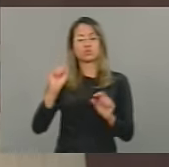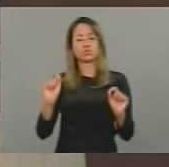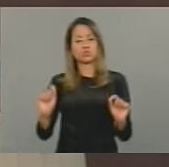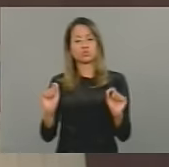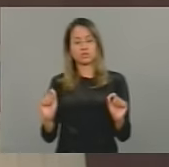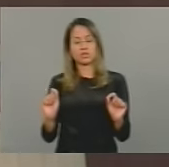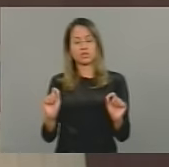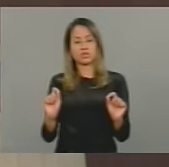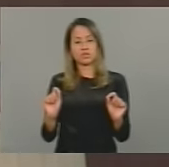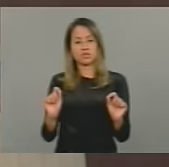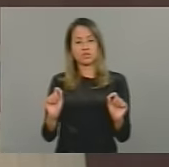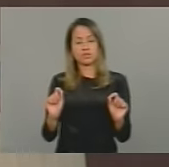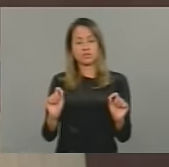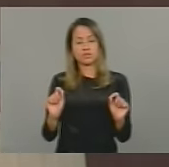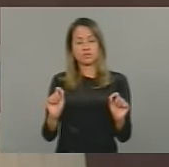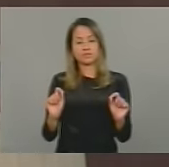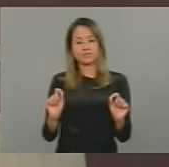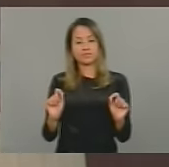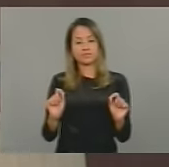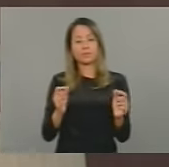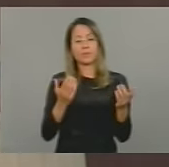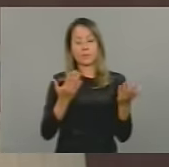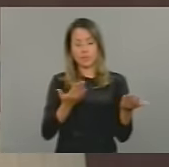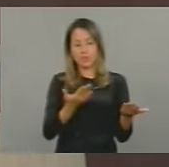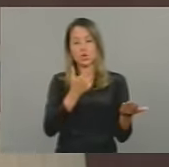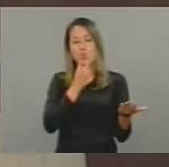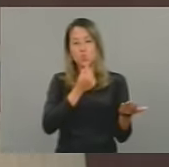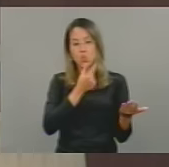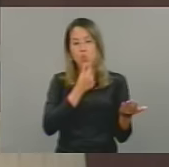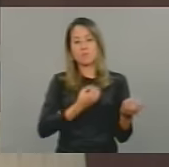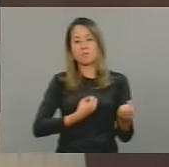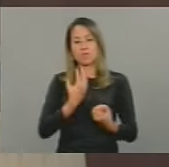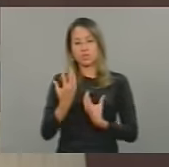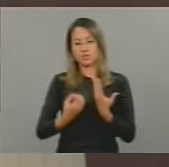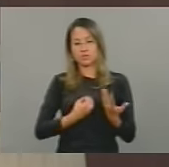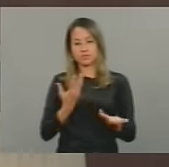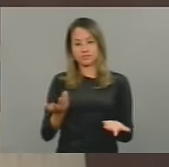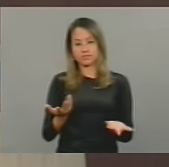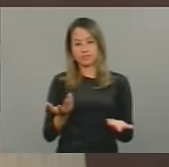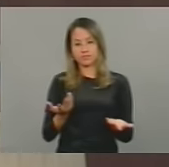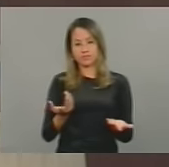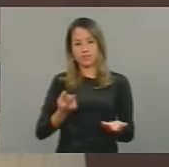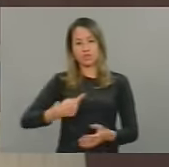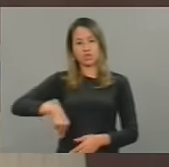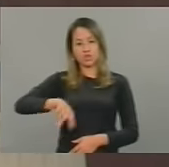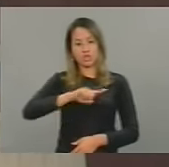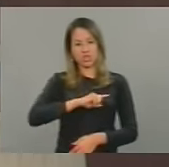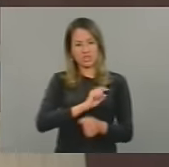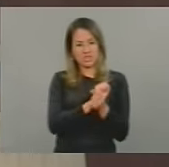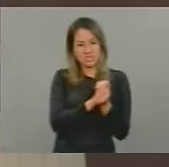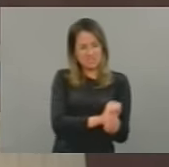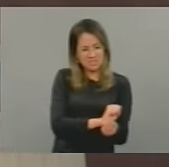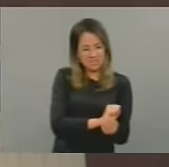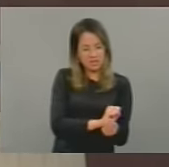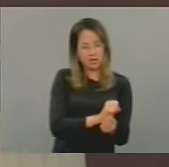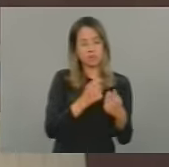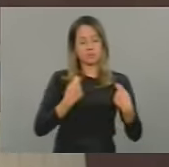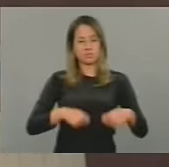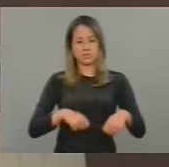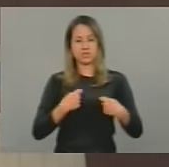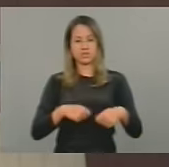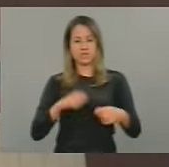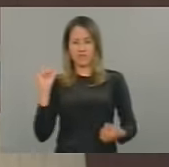palavras fortes de Joaquim Nabuco. Não basta acabar com a escravidão, é necessário acabar com a obra da